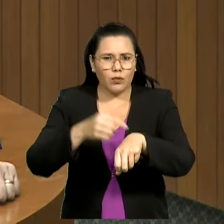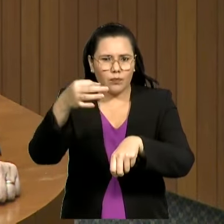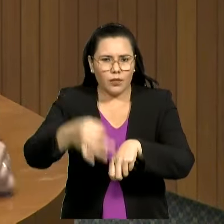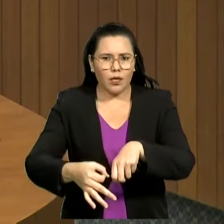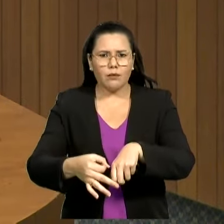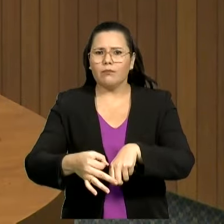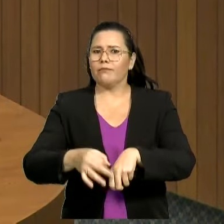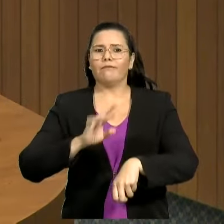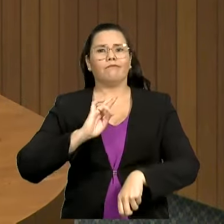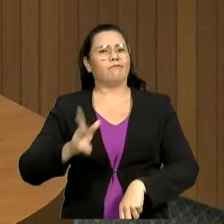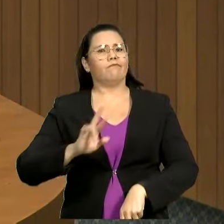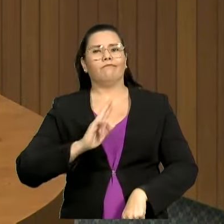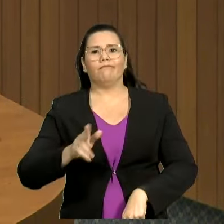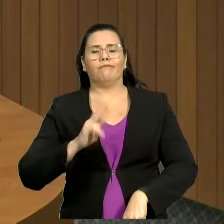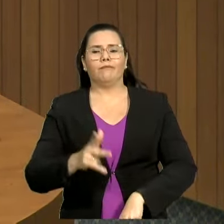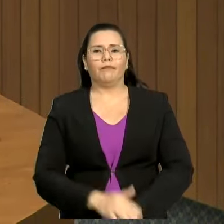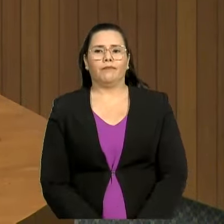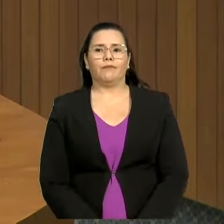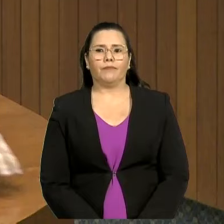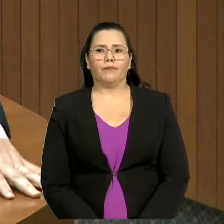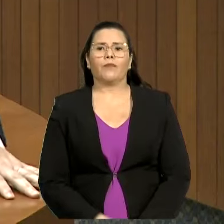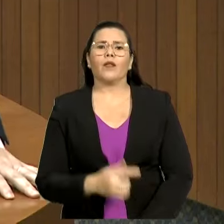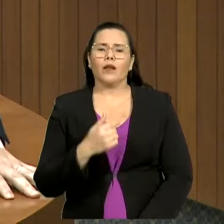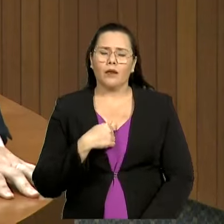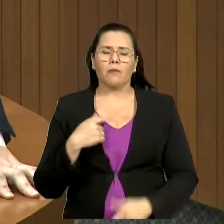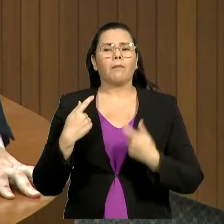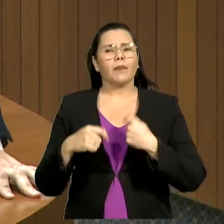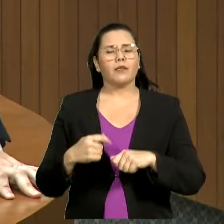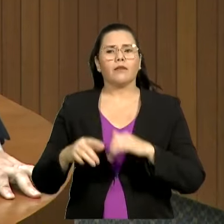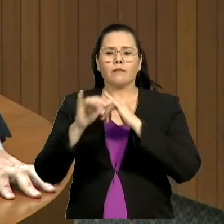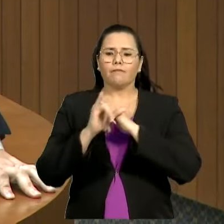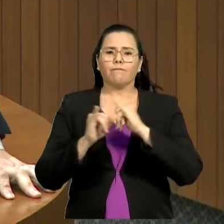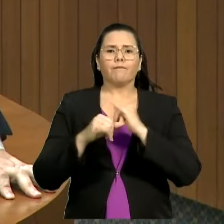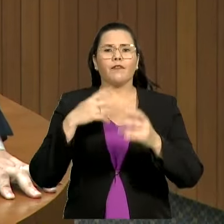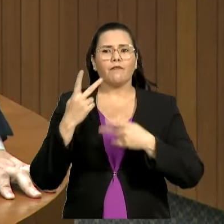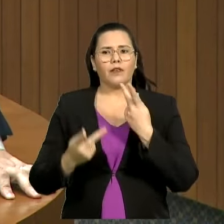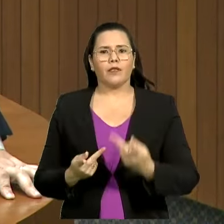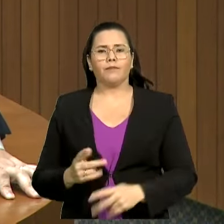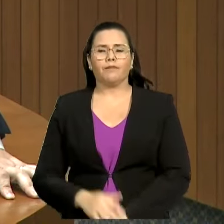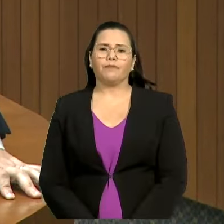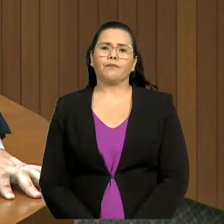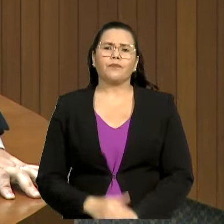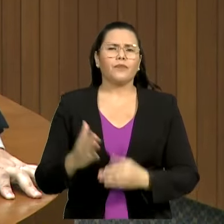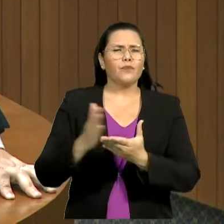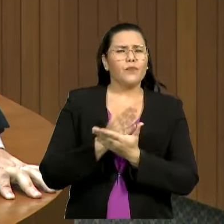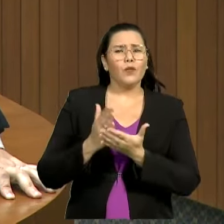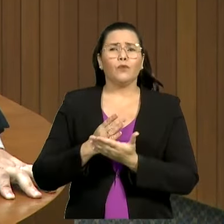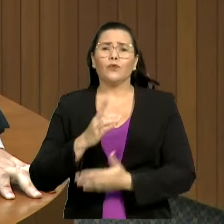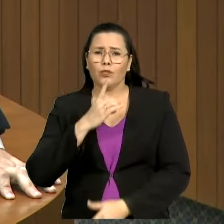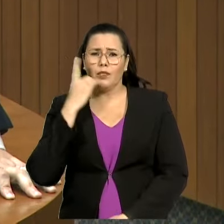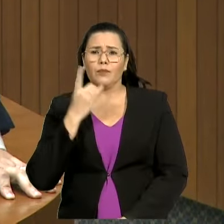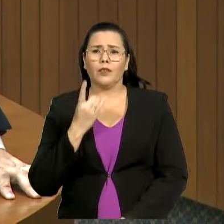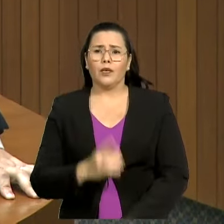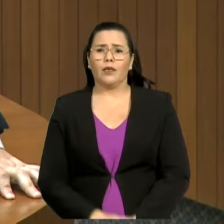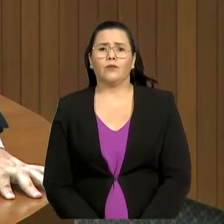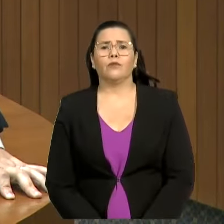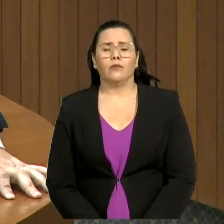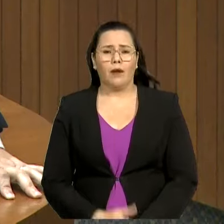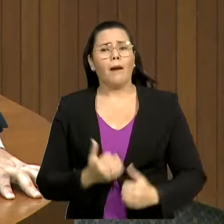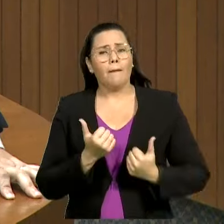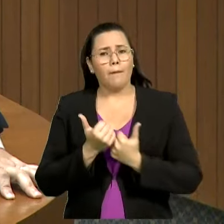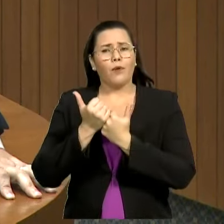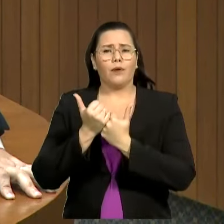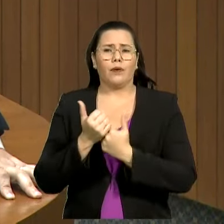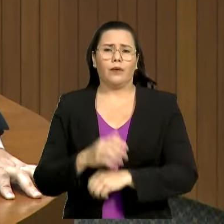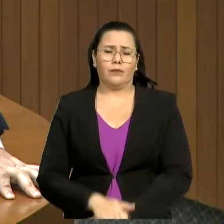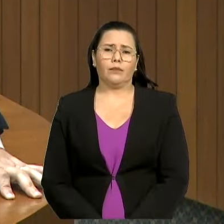e eu devo fazer esse registro por dever de justiça, encontrei solidariedade, em alguns casos até apoio e